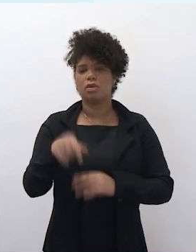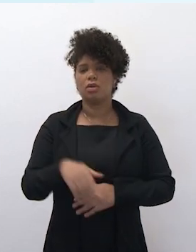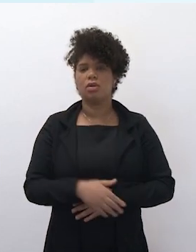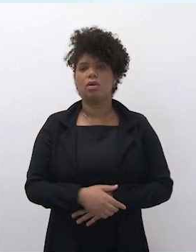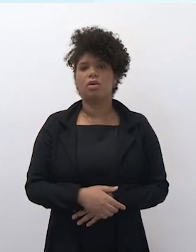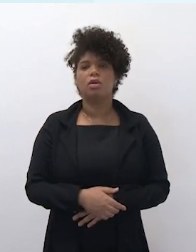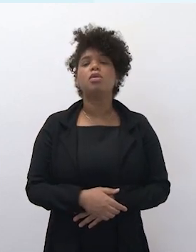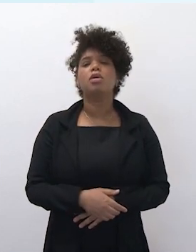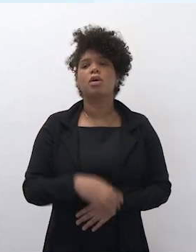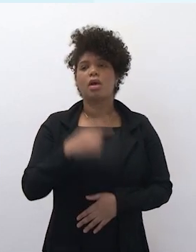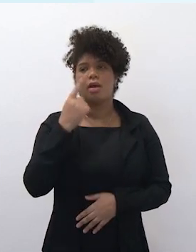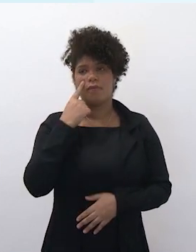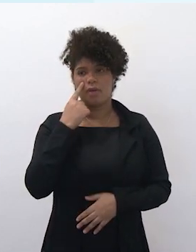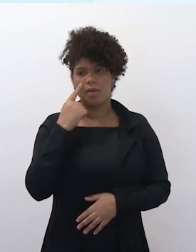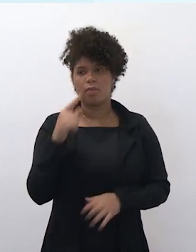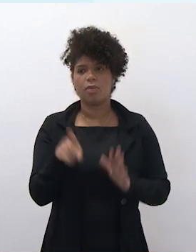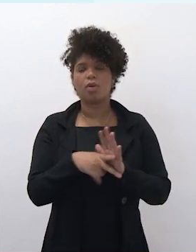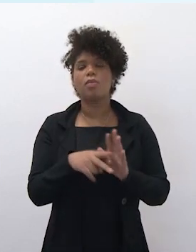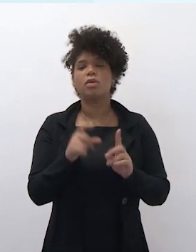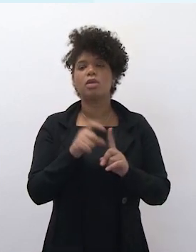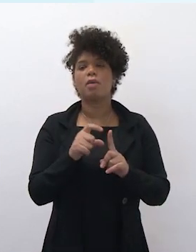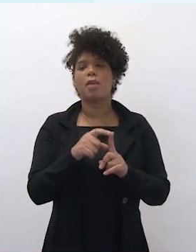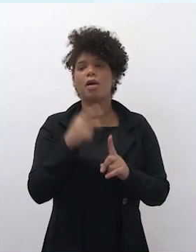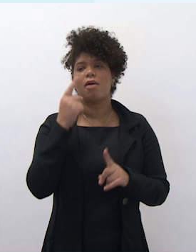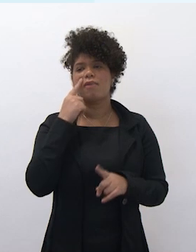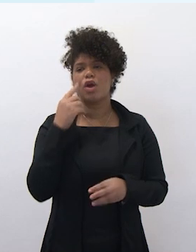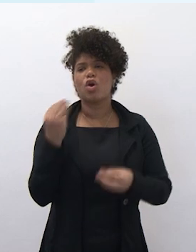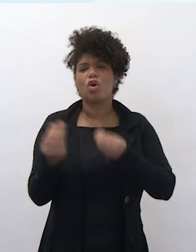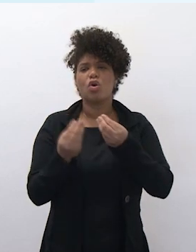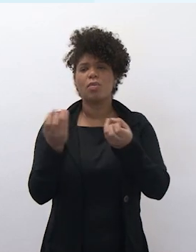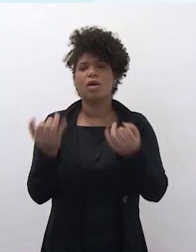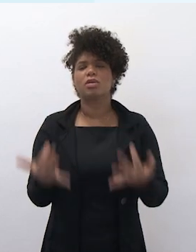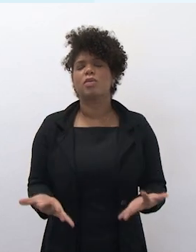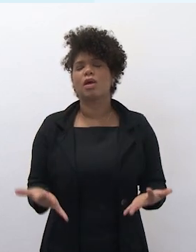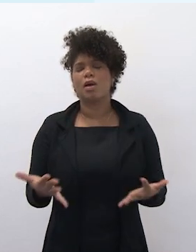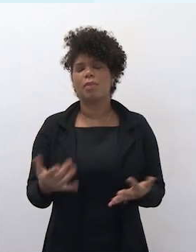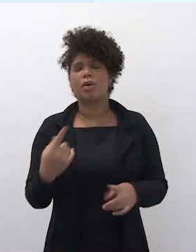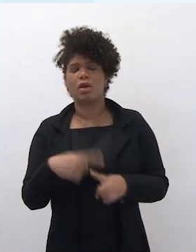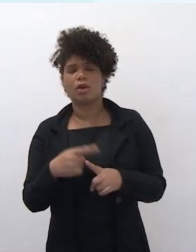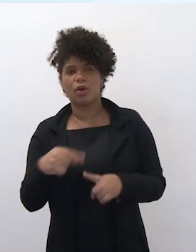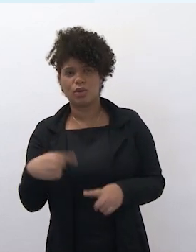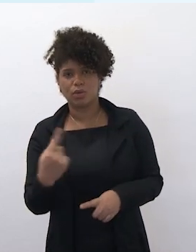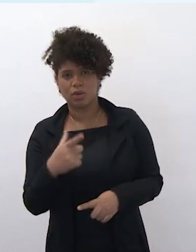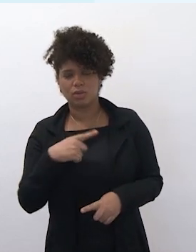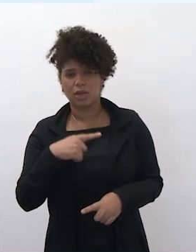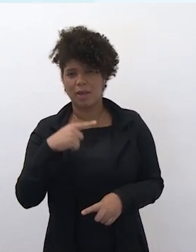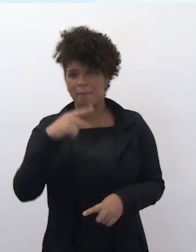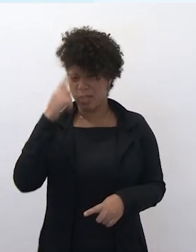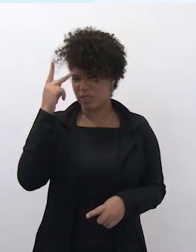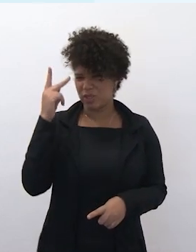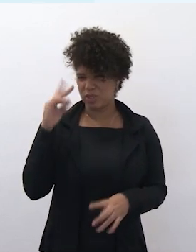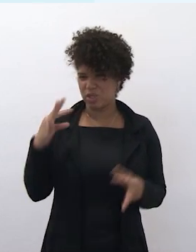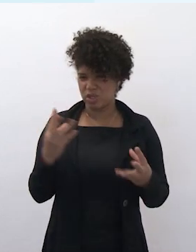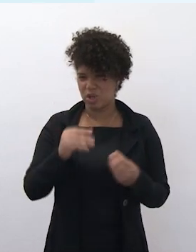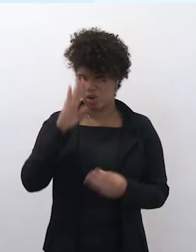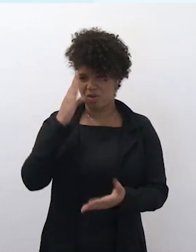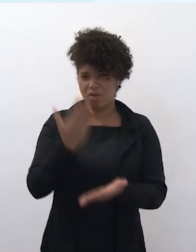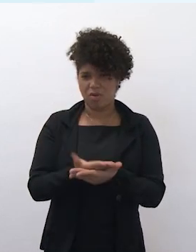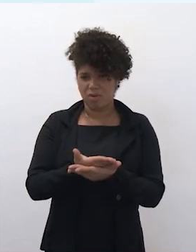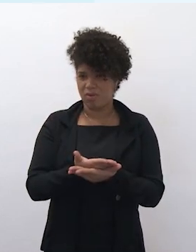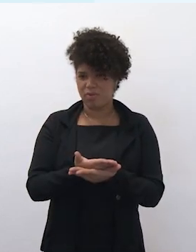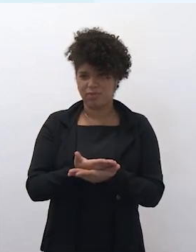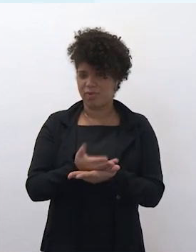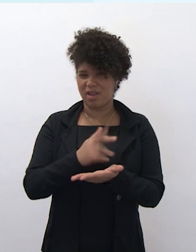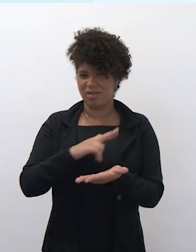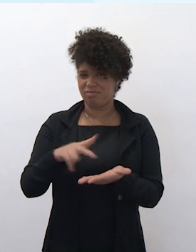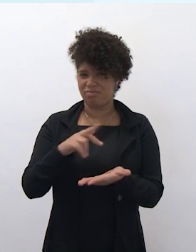Apesar do tom positivo que o termo sugere, como explicar esse uso corriqueiro e ao mesmo tempo a descrença dos brasileiros nas